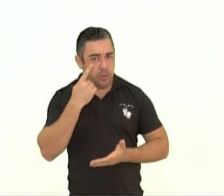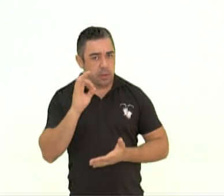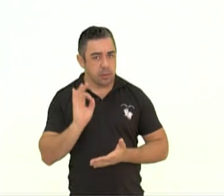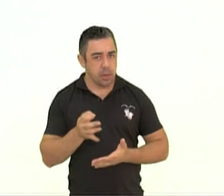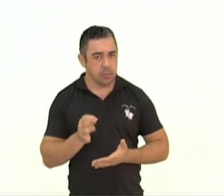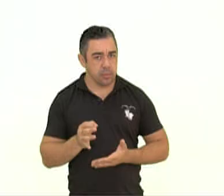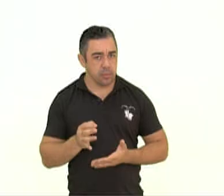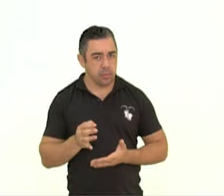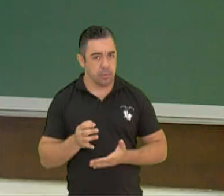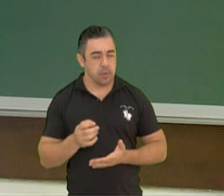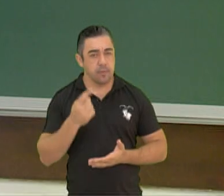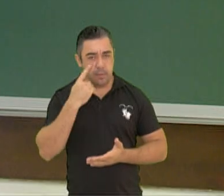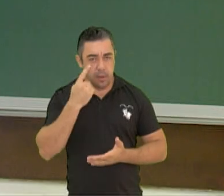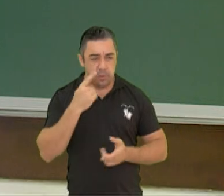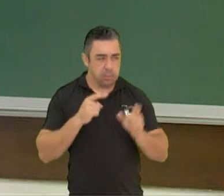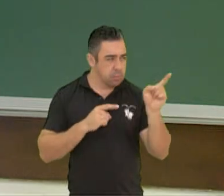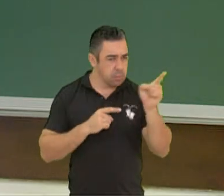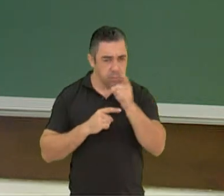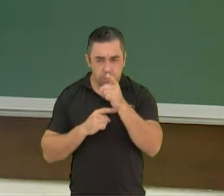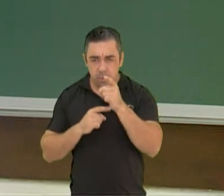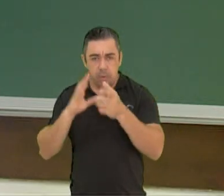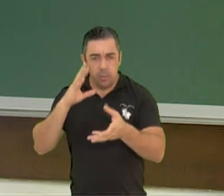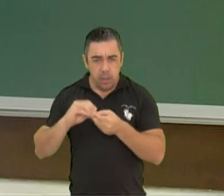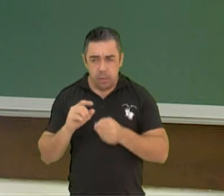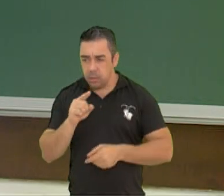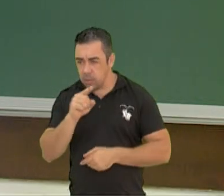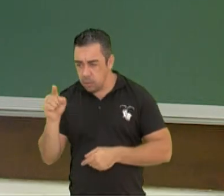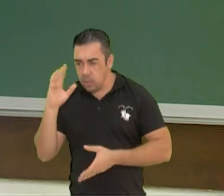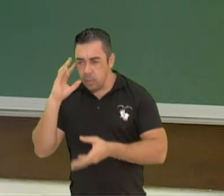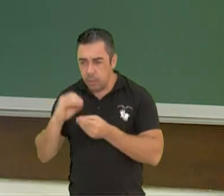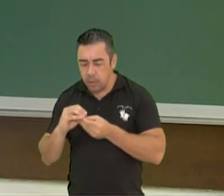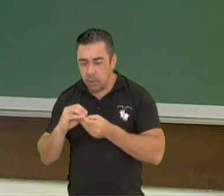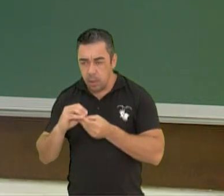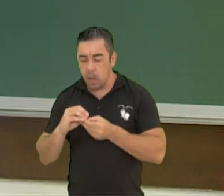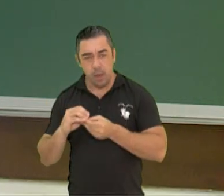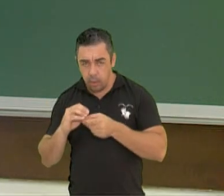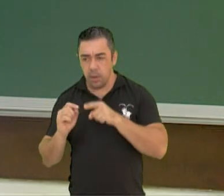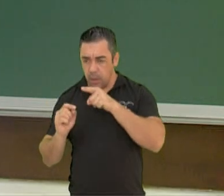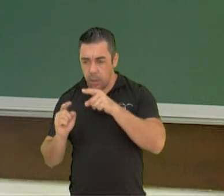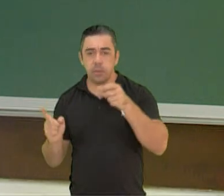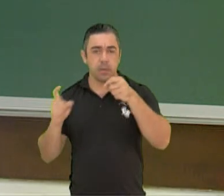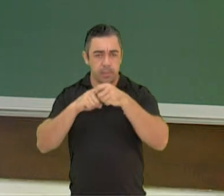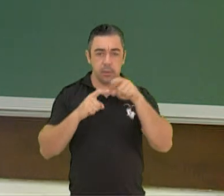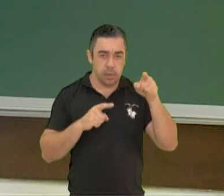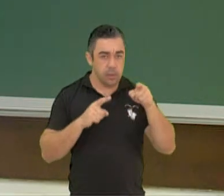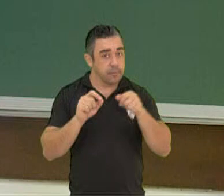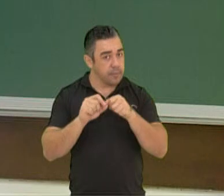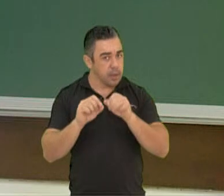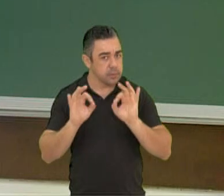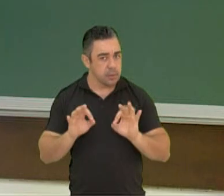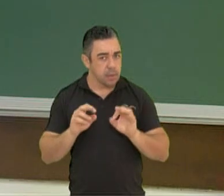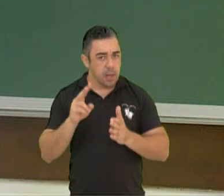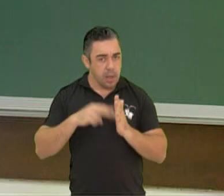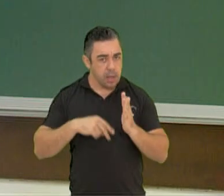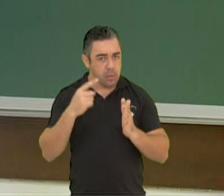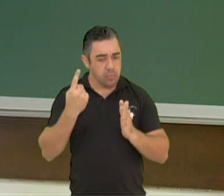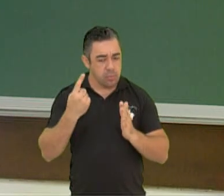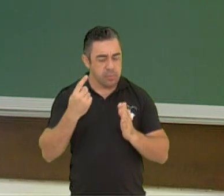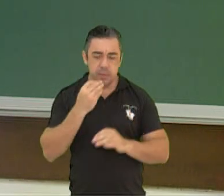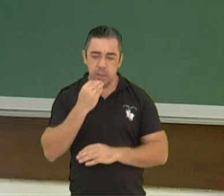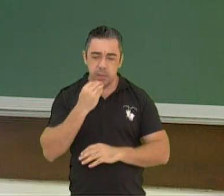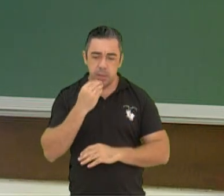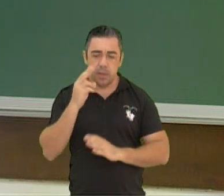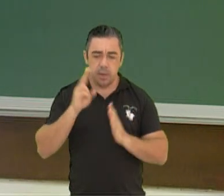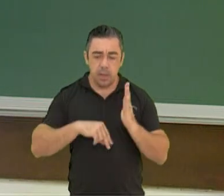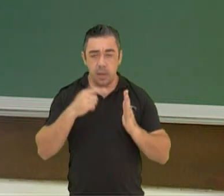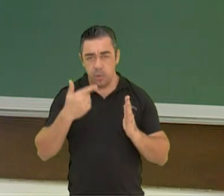ali. Veja se uma depende da outra. Faça essa ligação que eu falei para vocês. Leia uma, tenta parar,